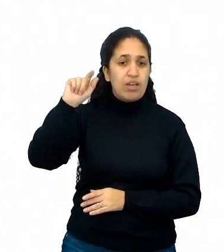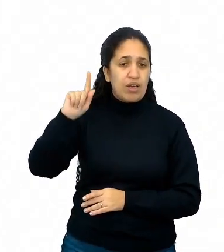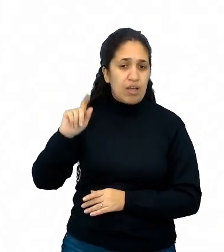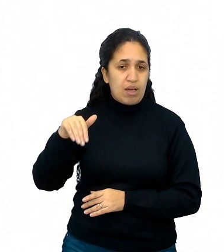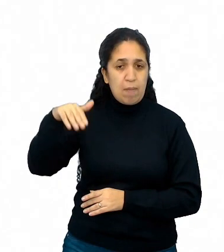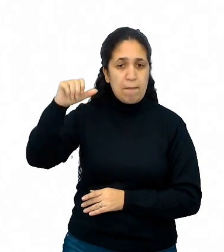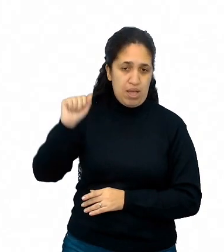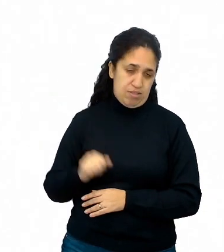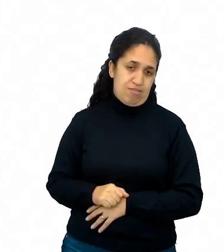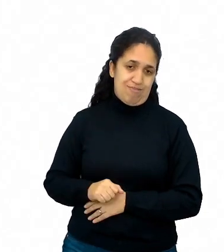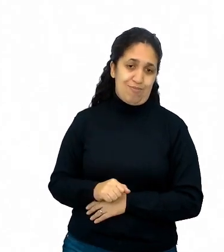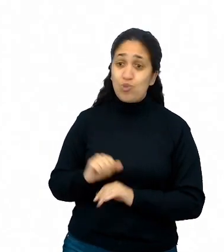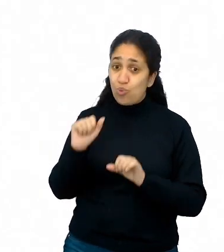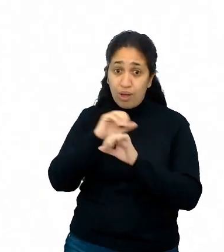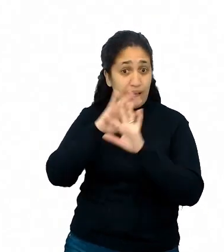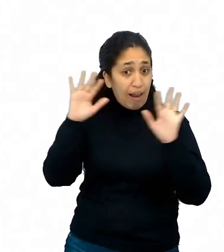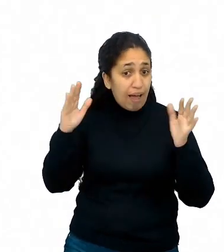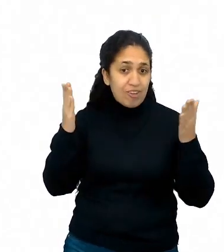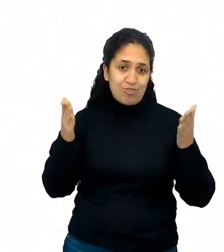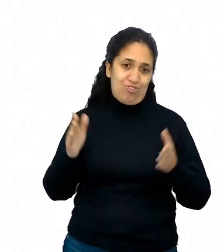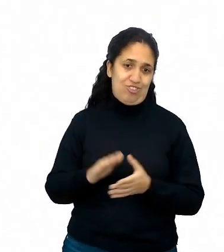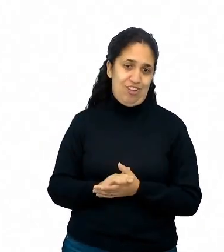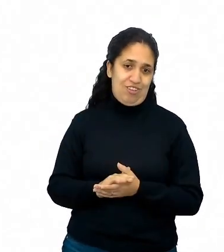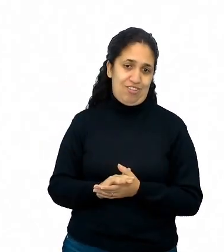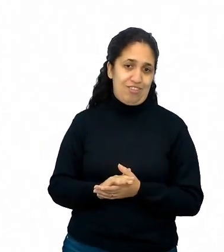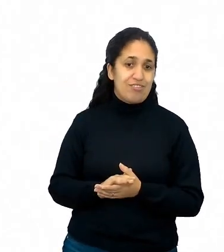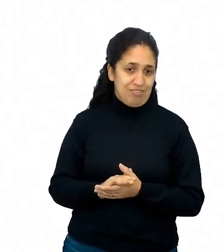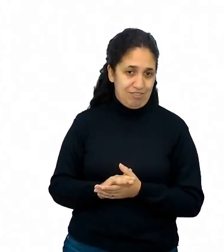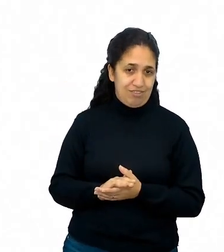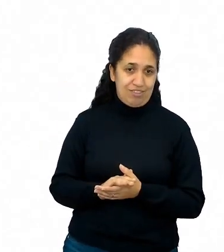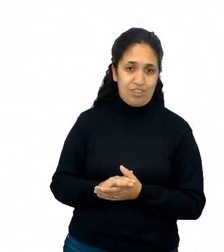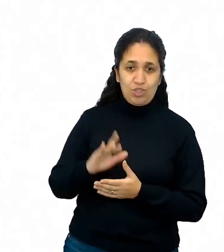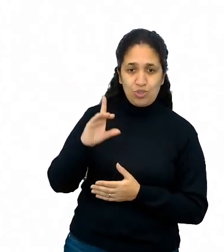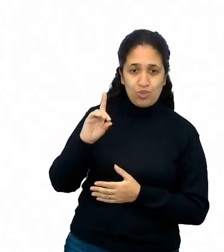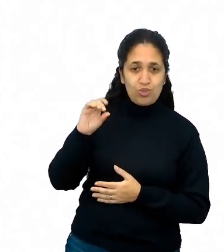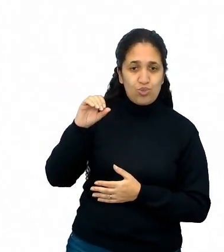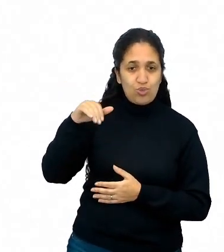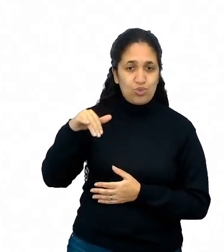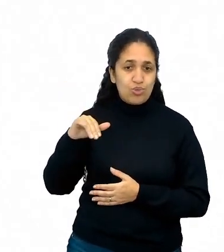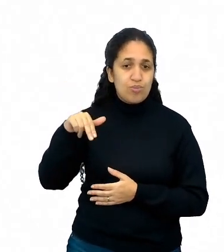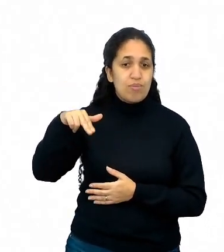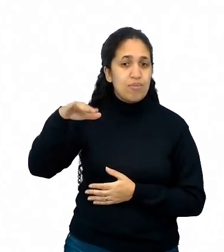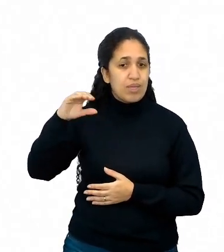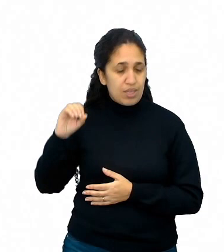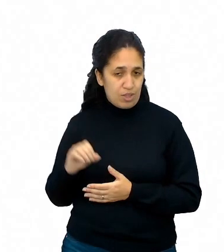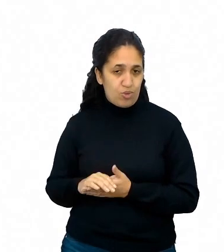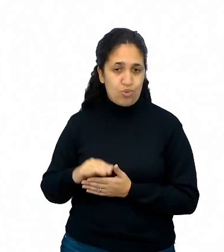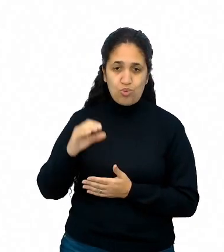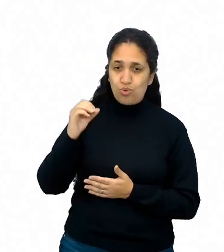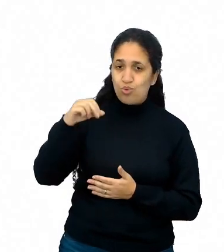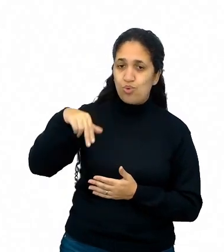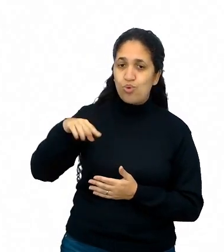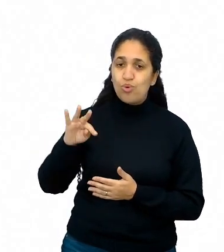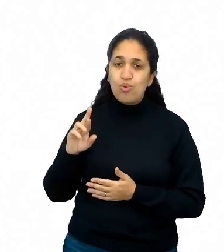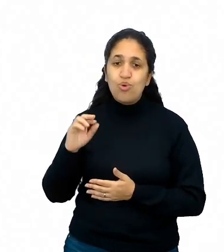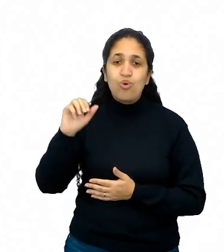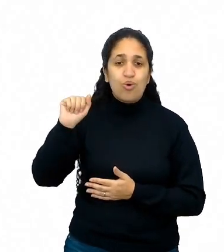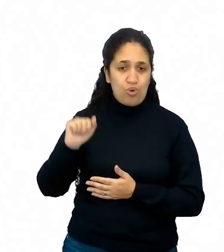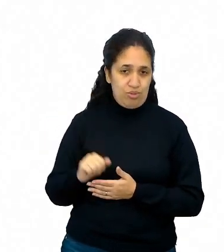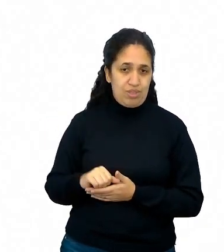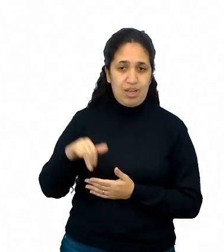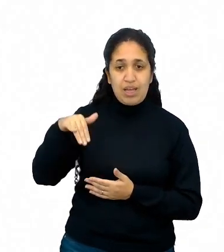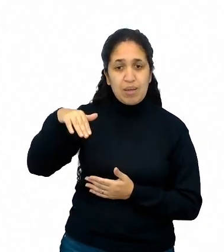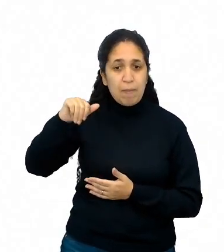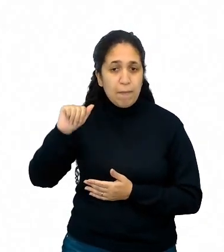bem claro a ideia de domínio contra domínio e imagem, porque aquelas bolinhas, né, os diagramas